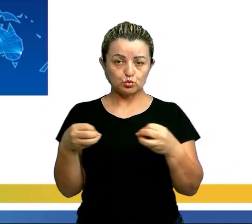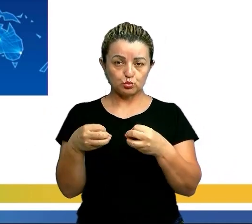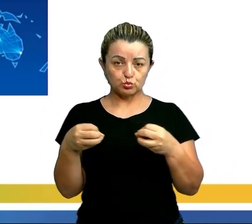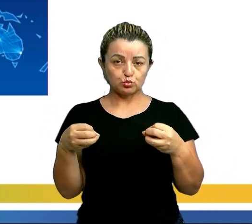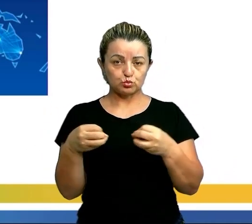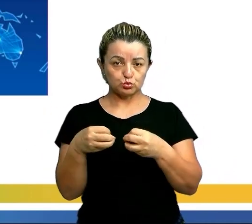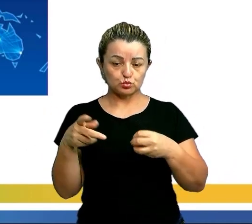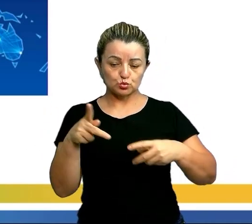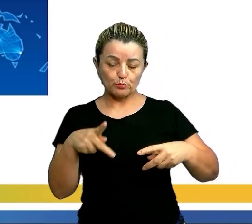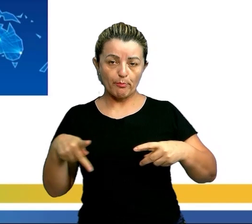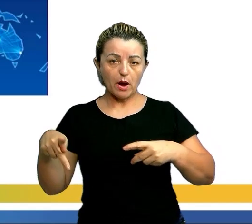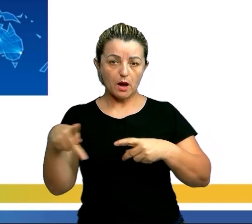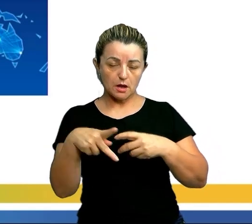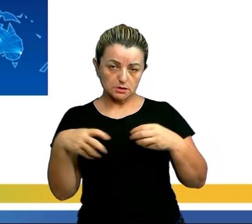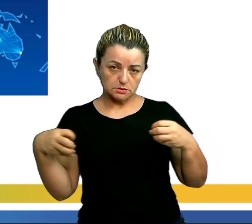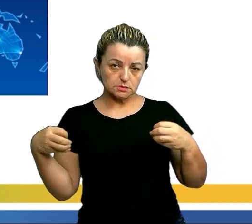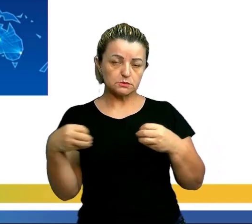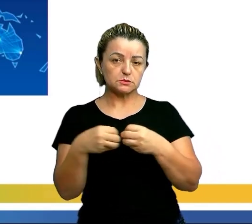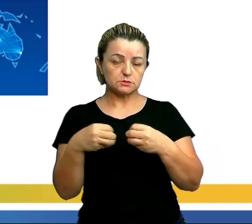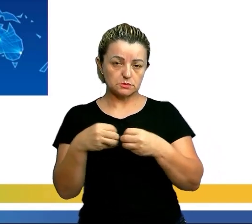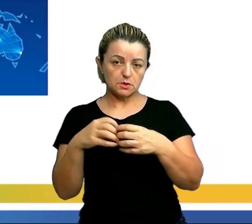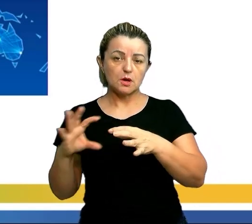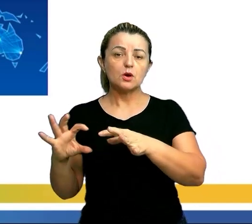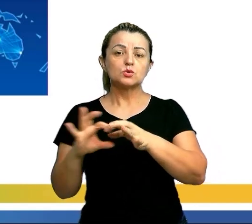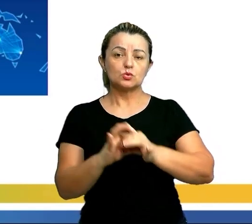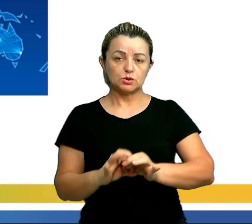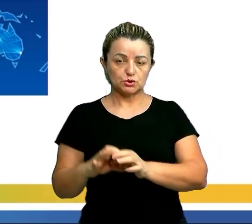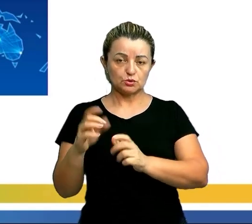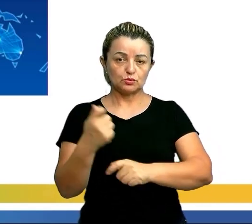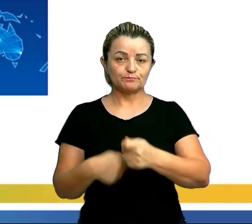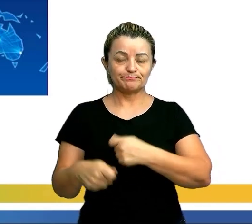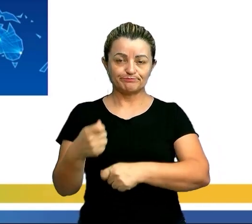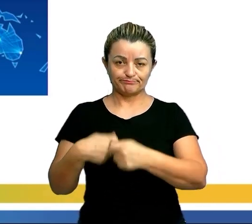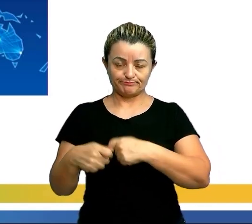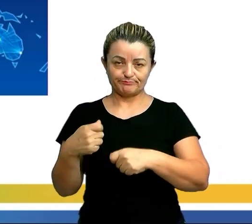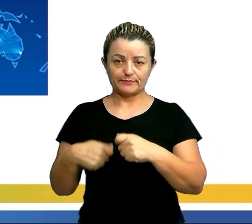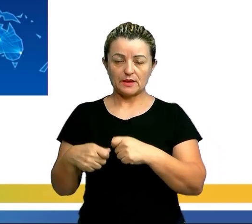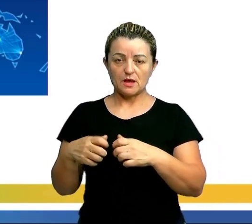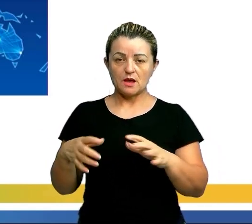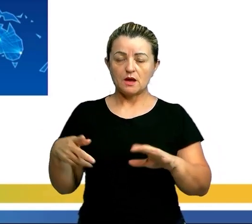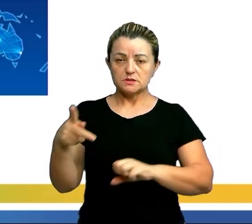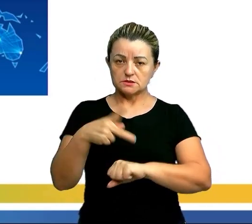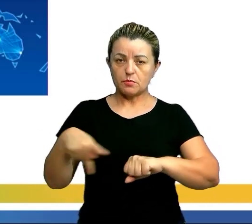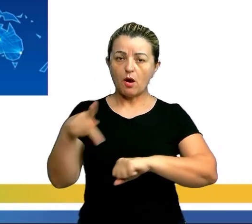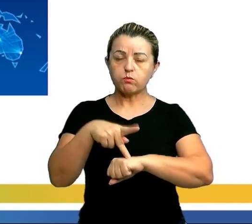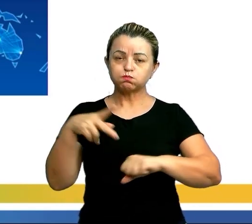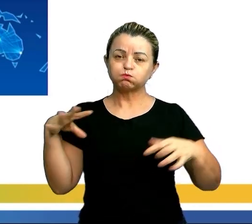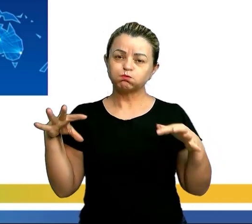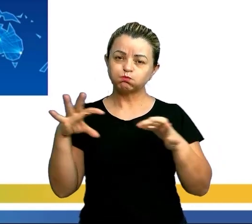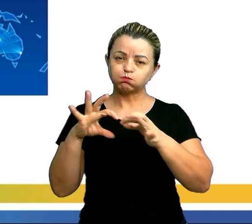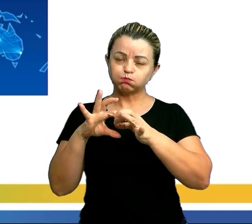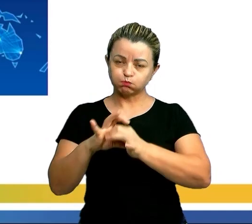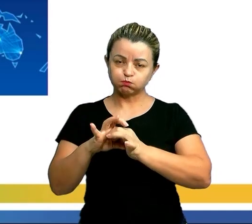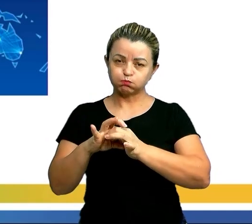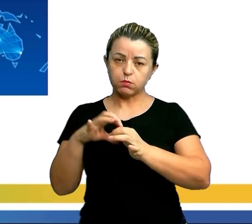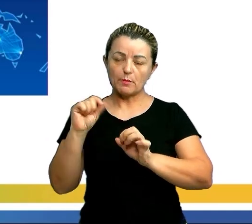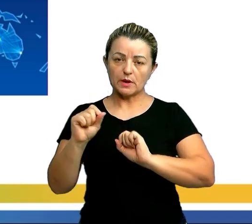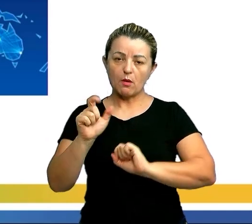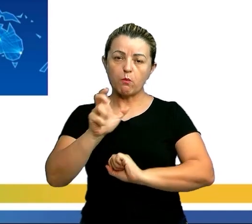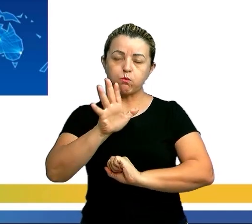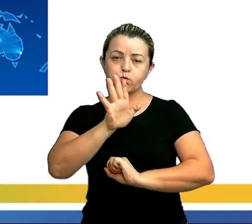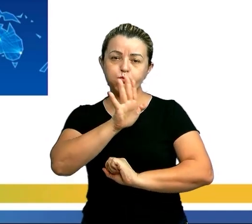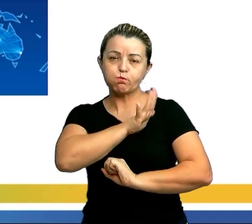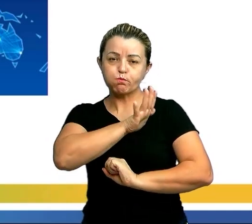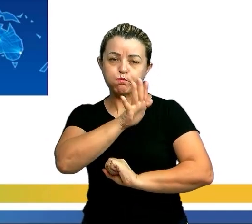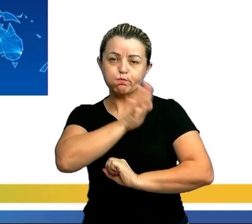países cada vez mais no contexto econômico. Esses países se unem visando aumentar, como eu já falei, as suas